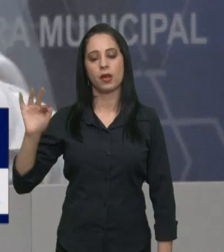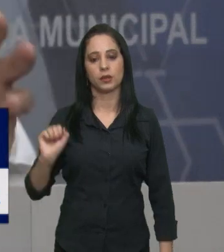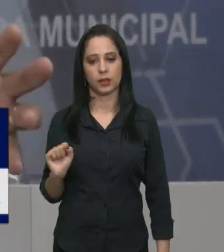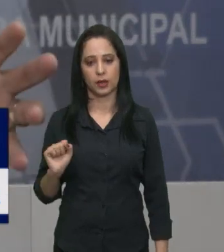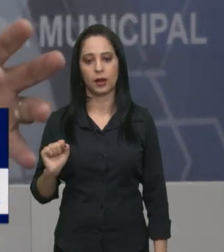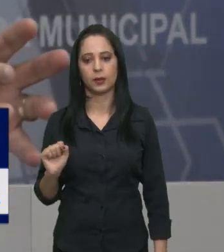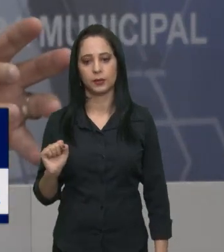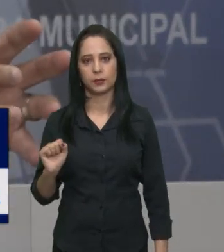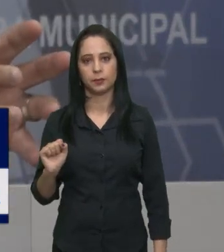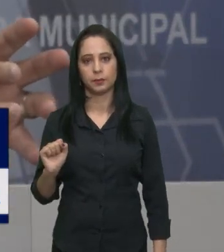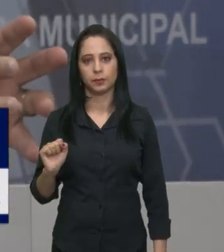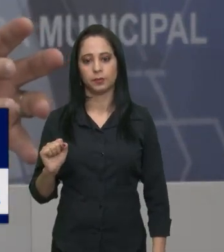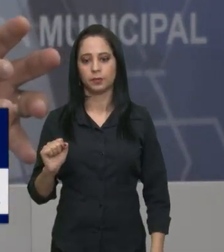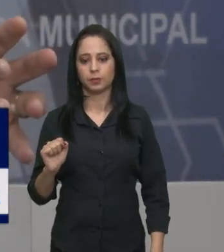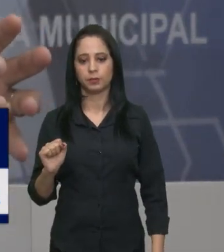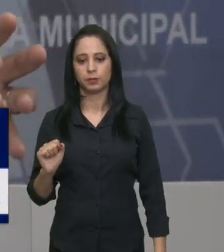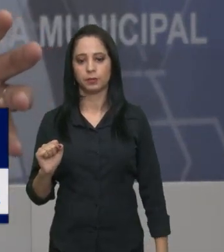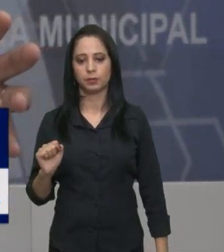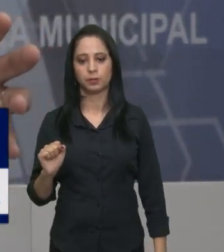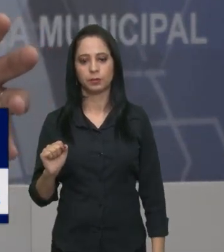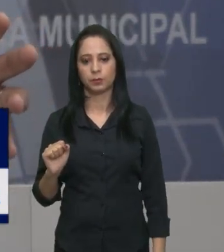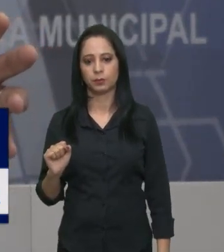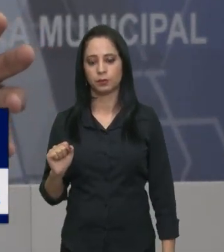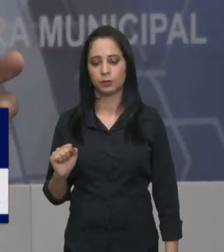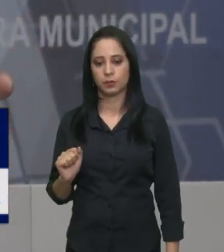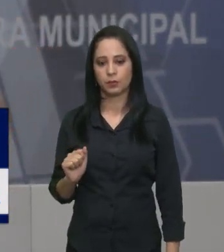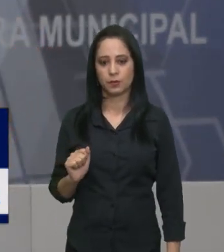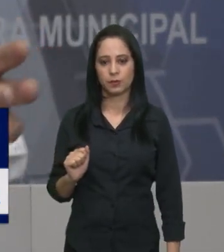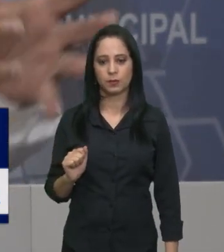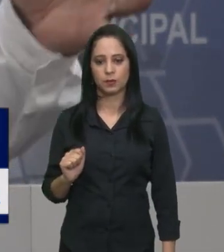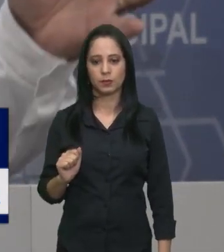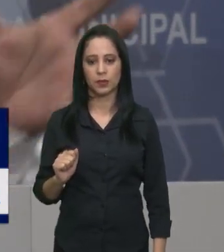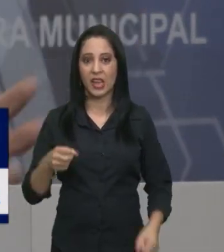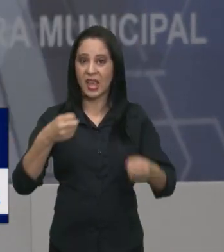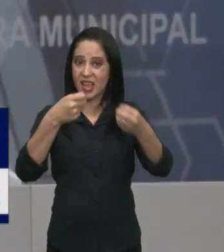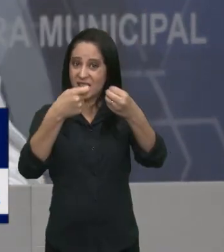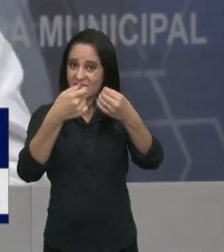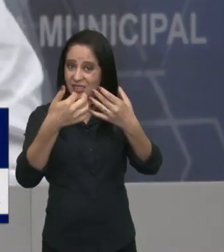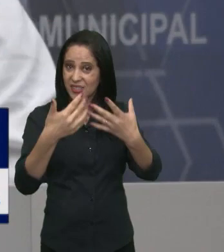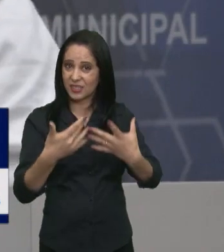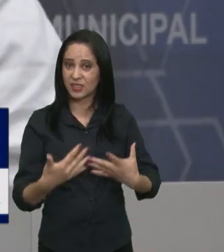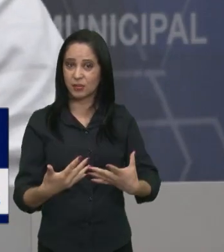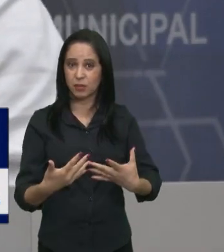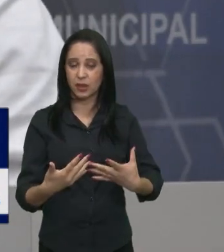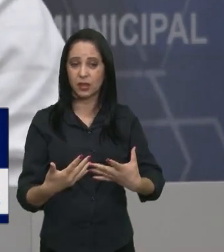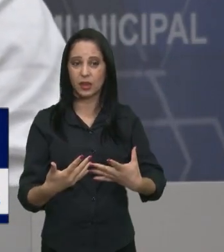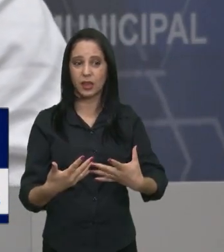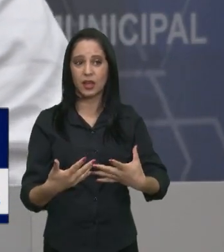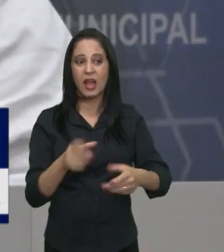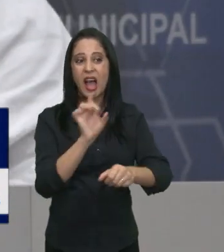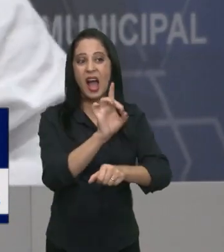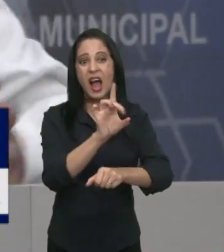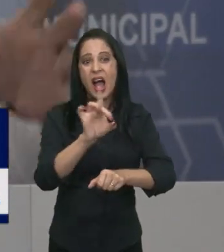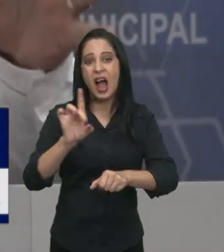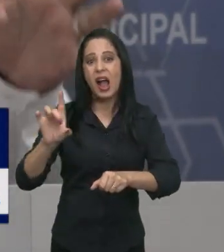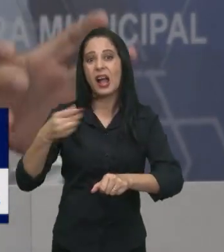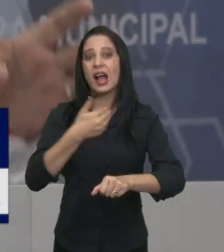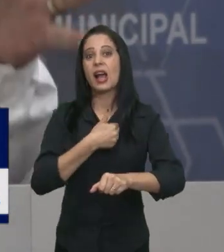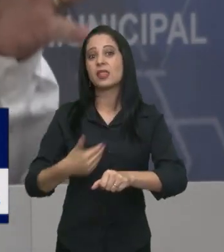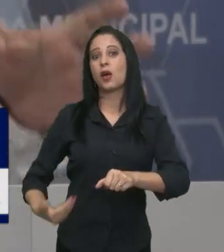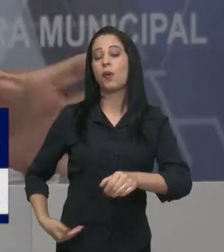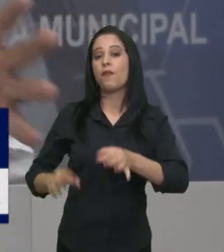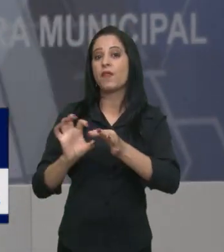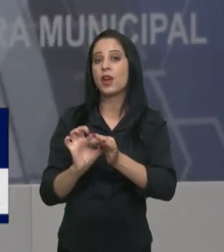ele traz algumas liberalidades para governos que possam